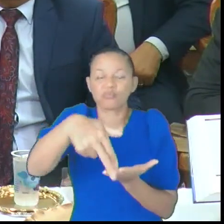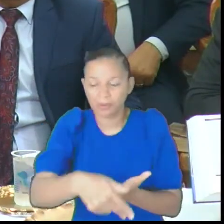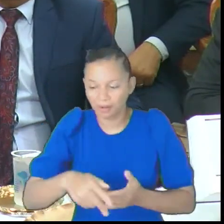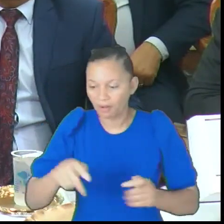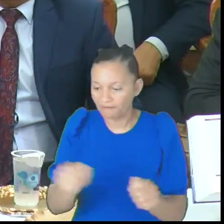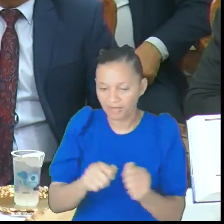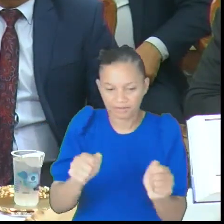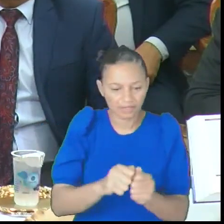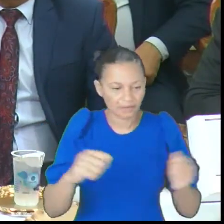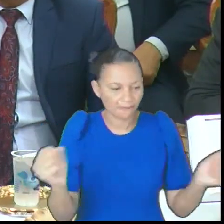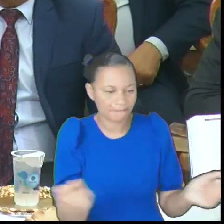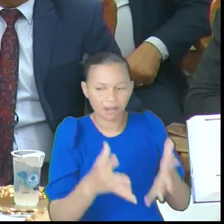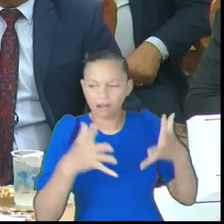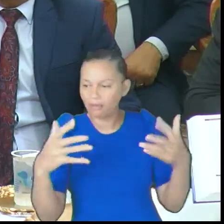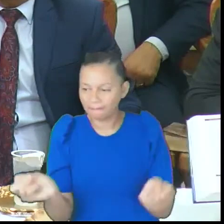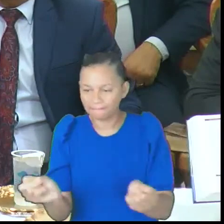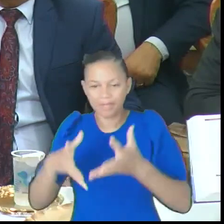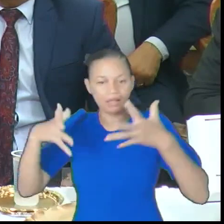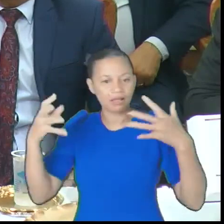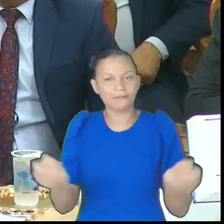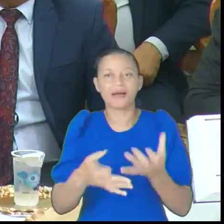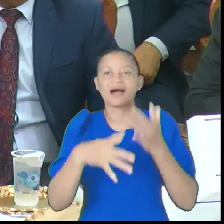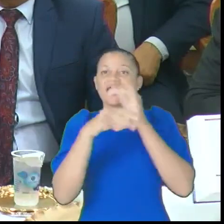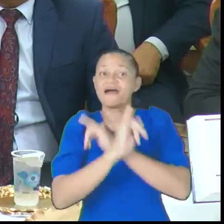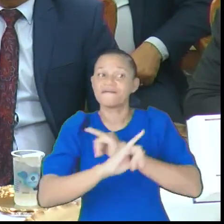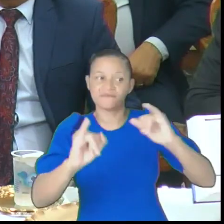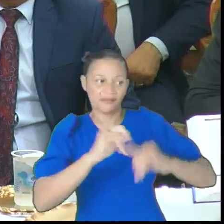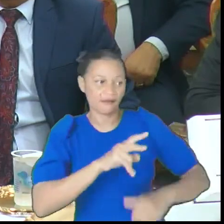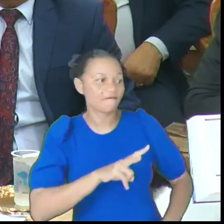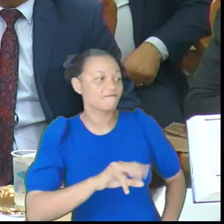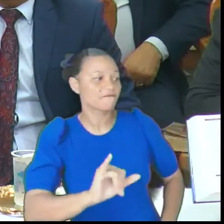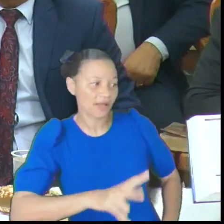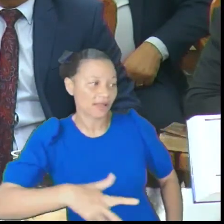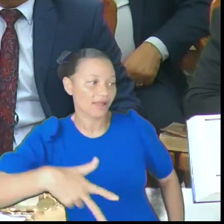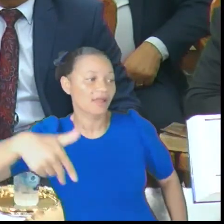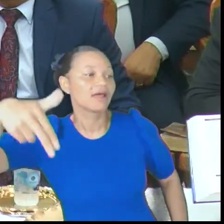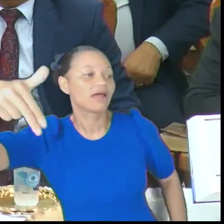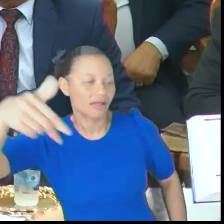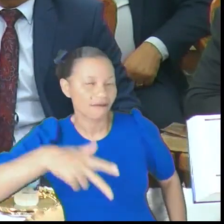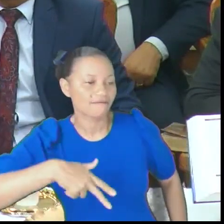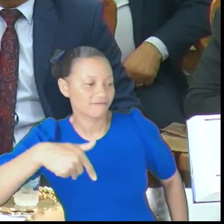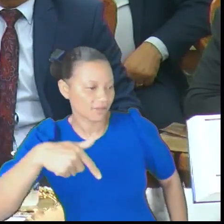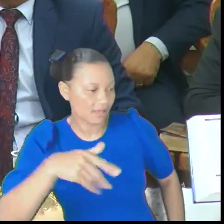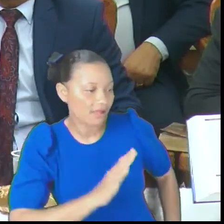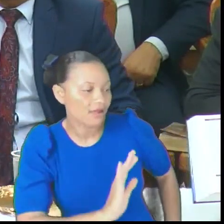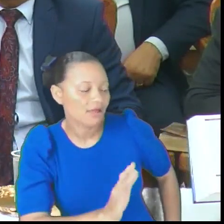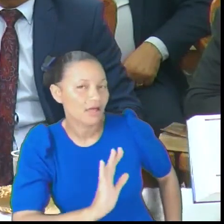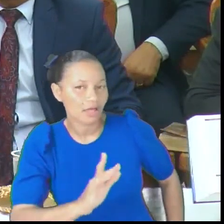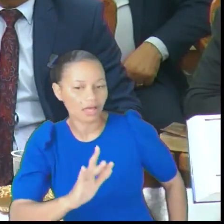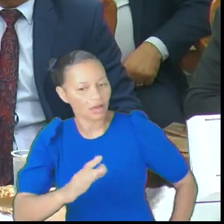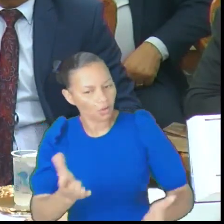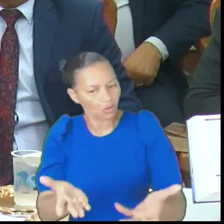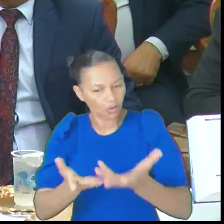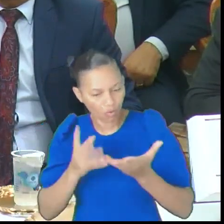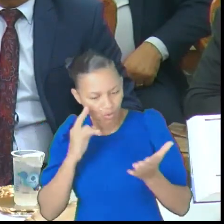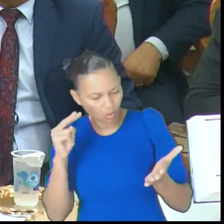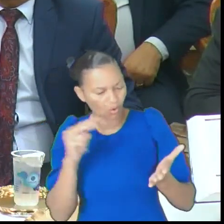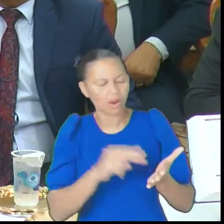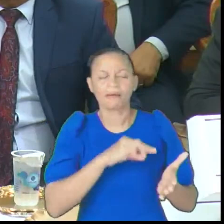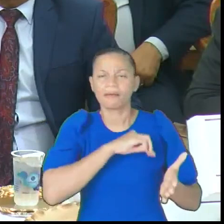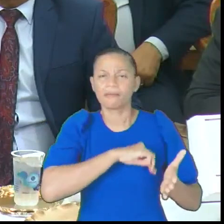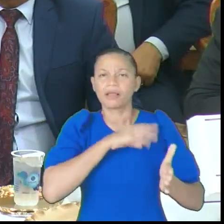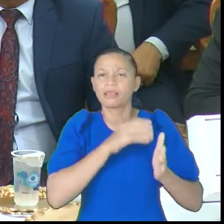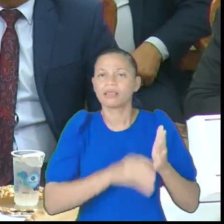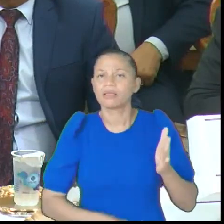e anunciando sempre a sua partida. É um convite para olhar em Mateus 26,